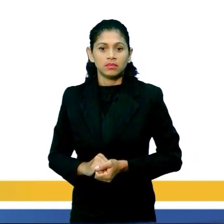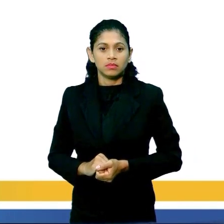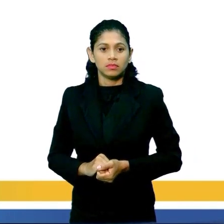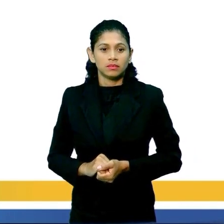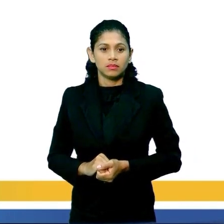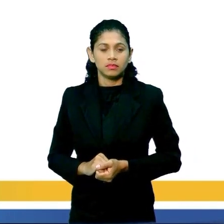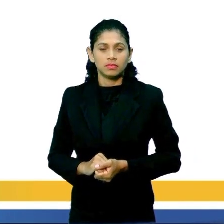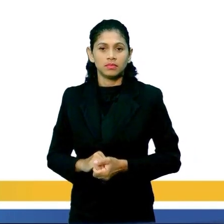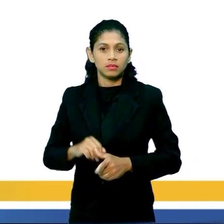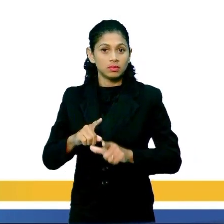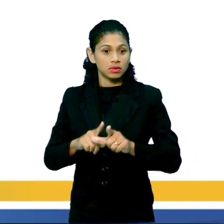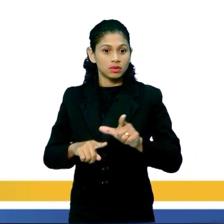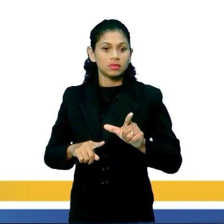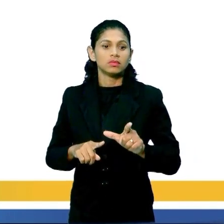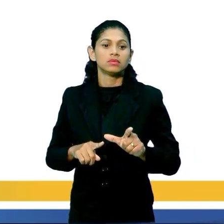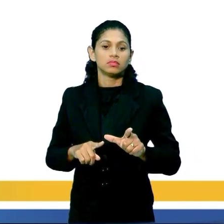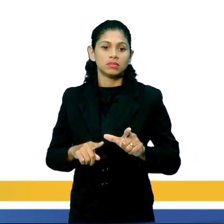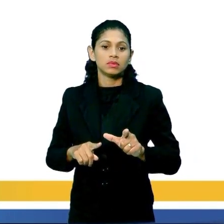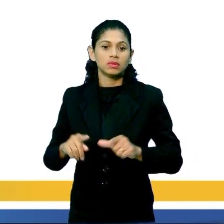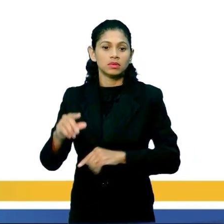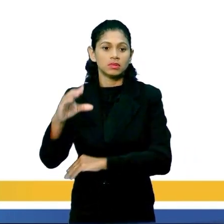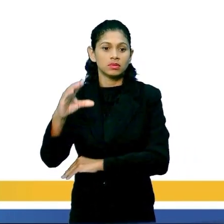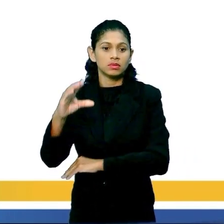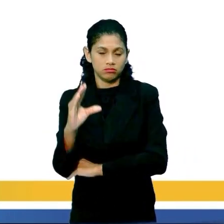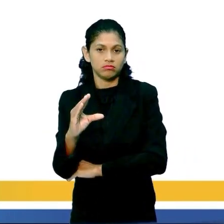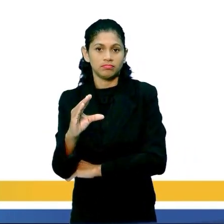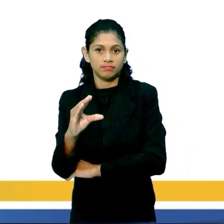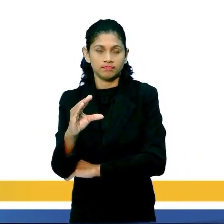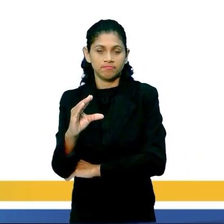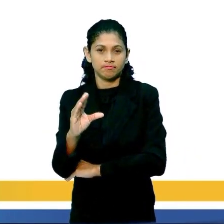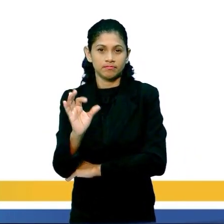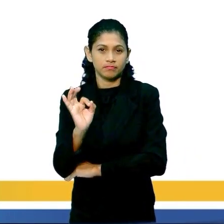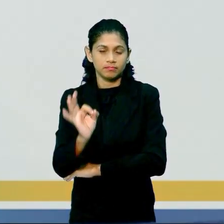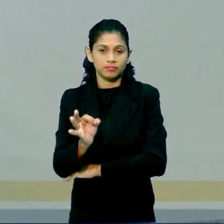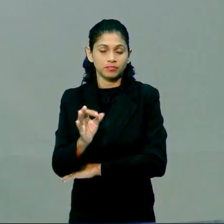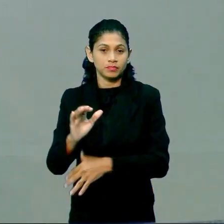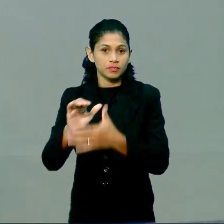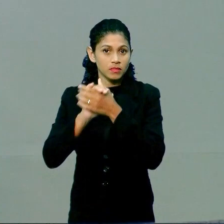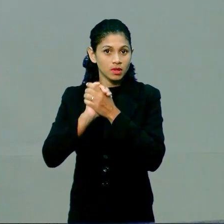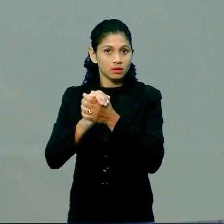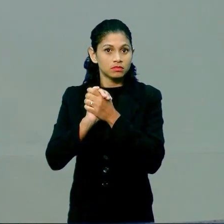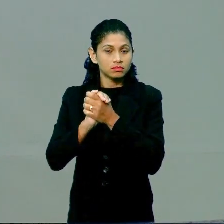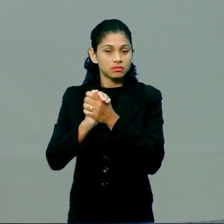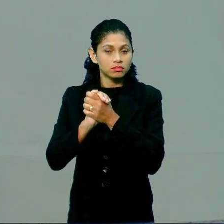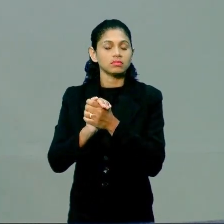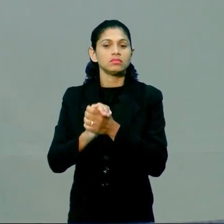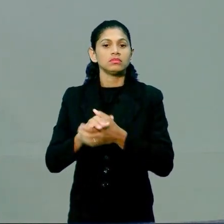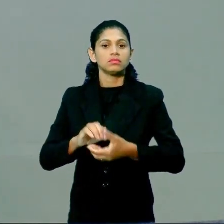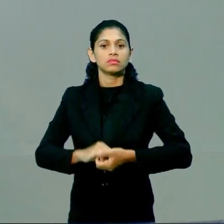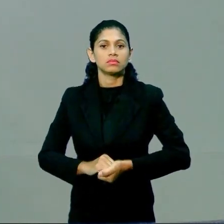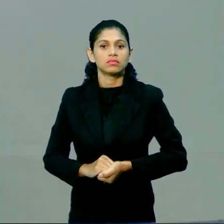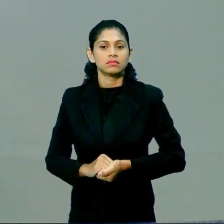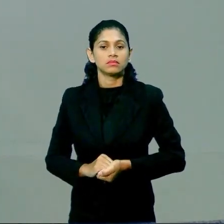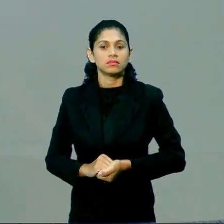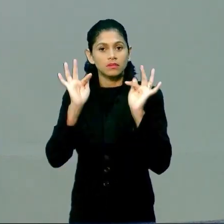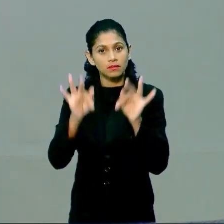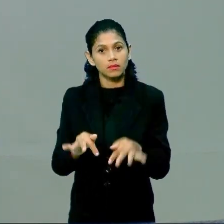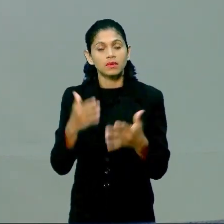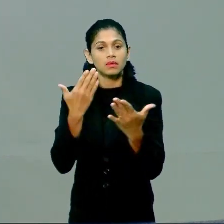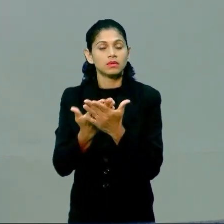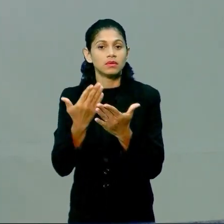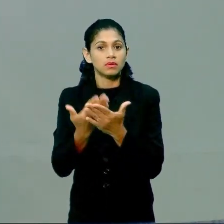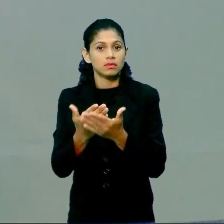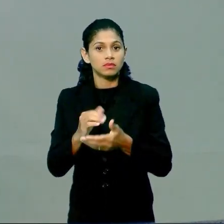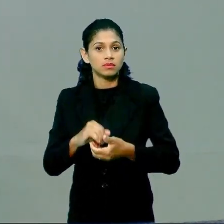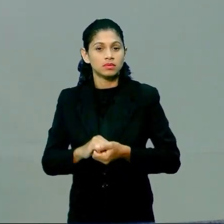ali na letra C né sem medo de errar e ser feliz parabéns para quem acertou é isso galera Chegamos Ao Final De Mais